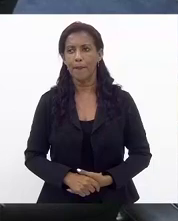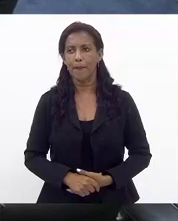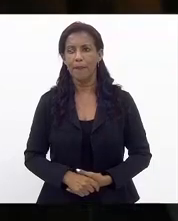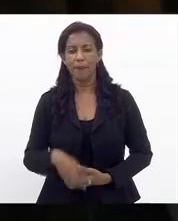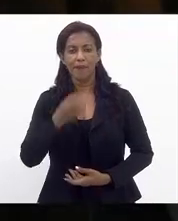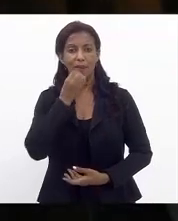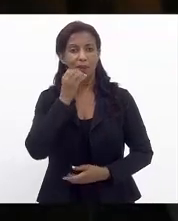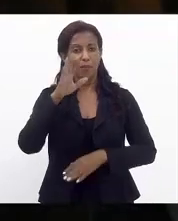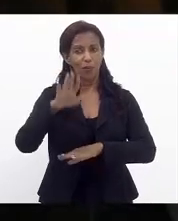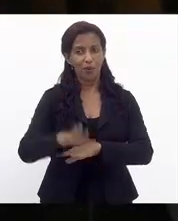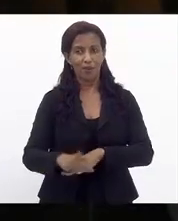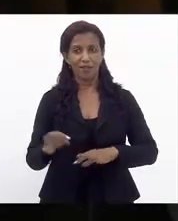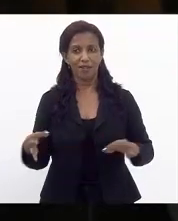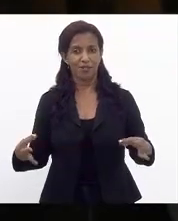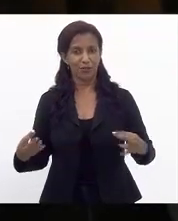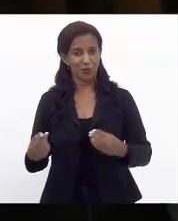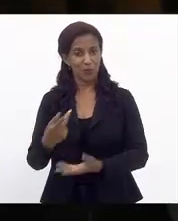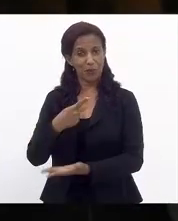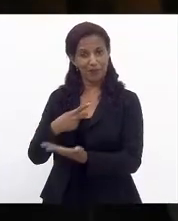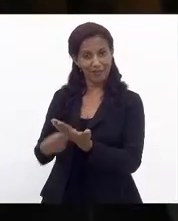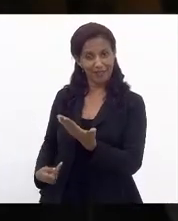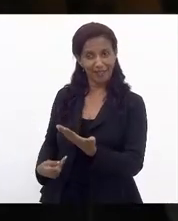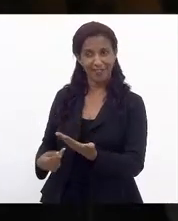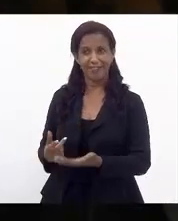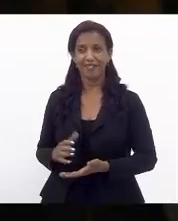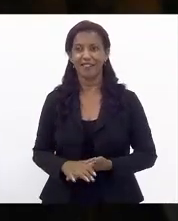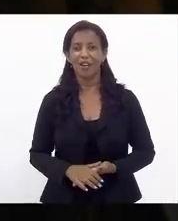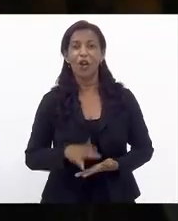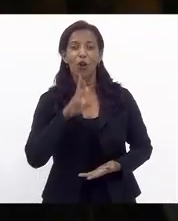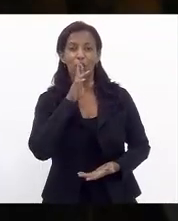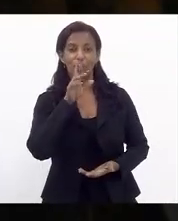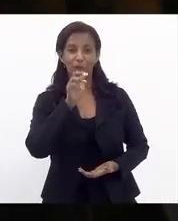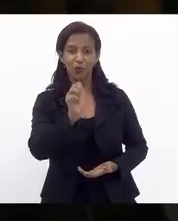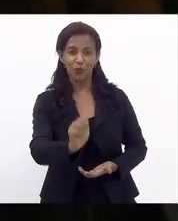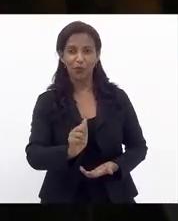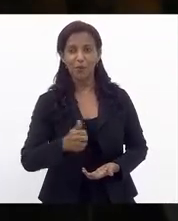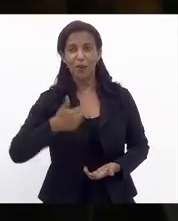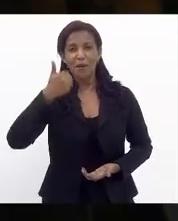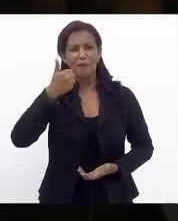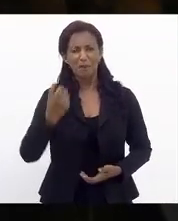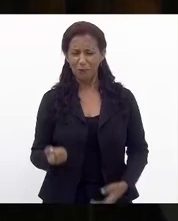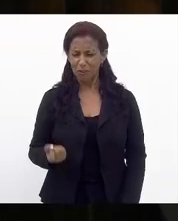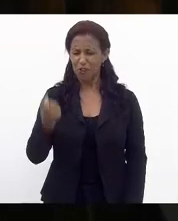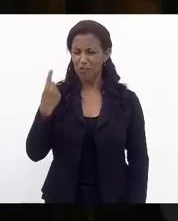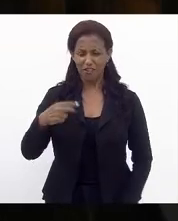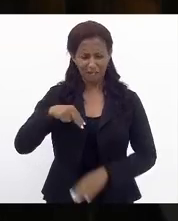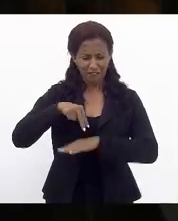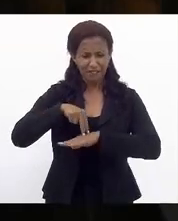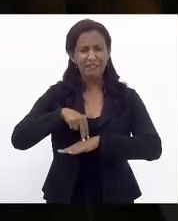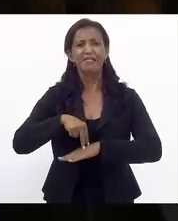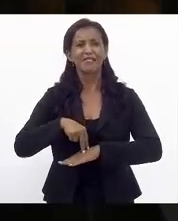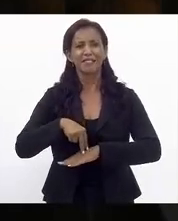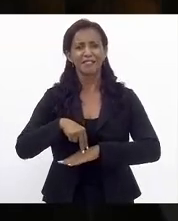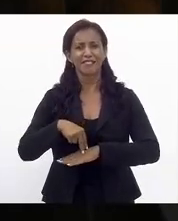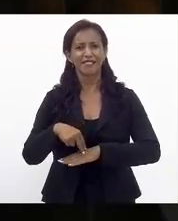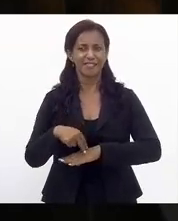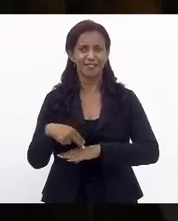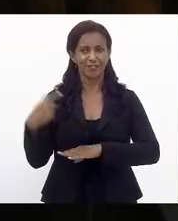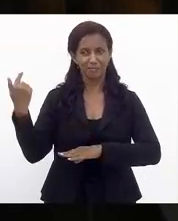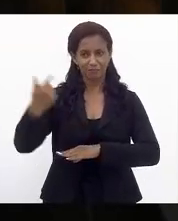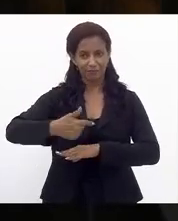Oi boa tarde a todas todos boa tarde Presidente Diego Amorim mesmo tô estranhando essa A Tribuna né